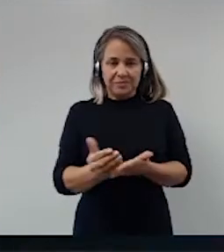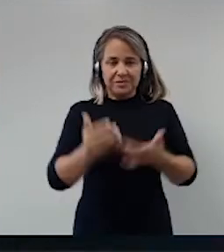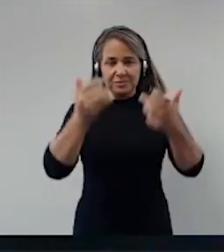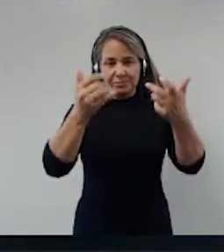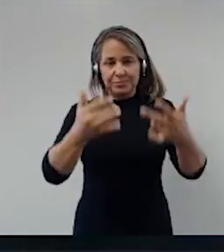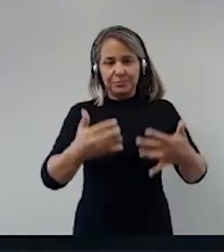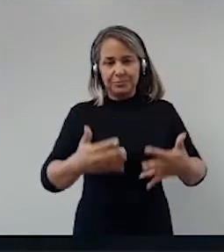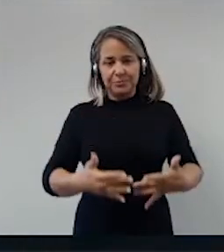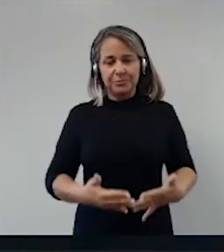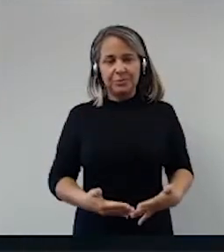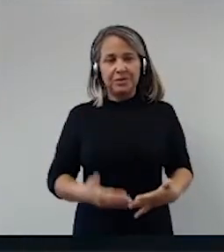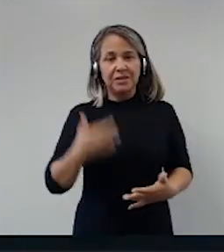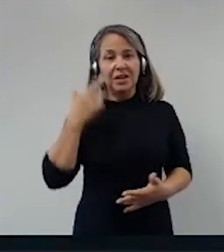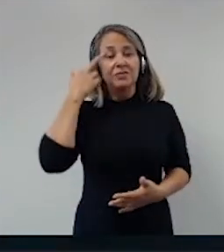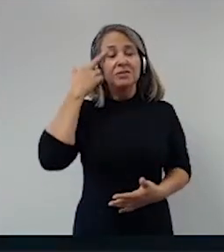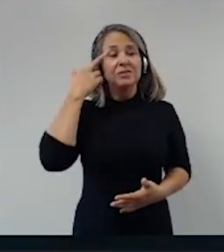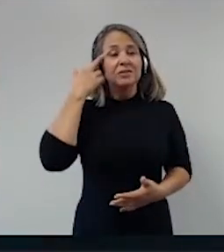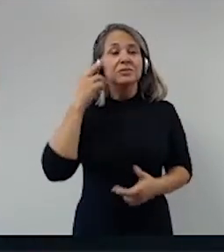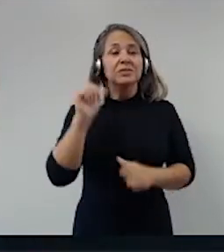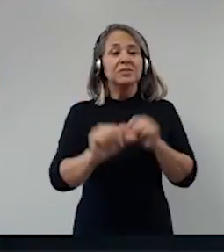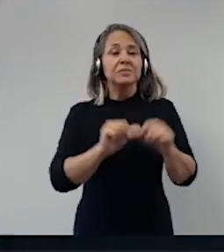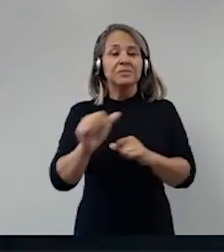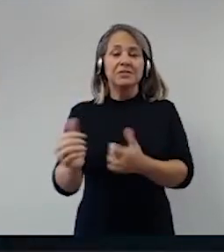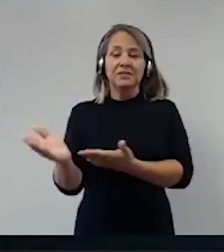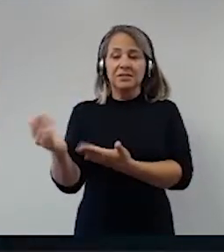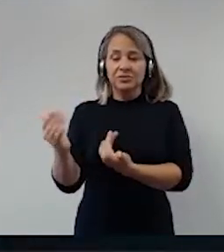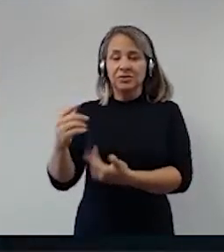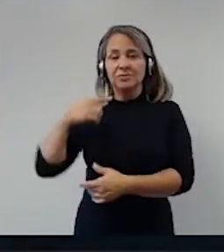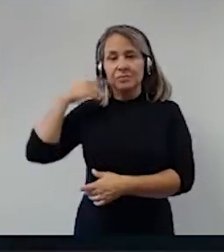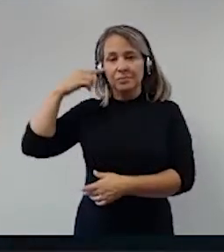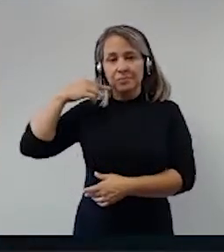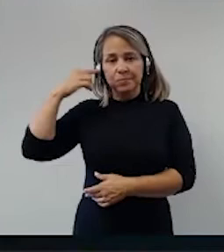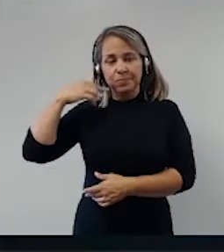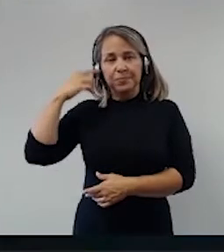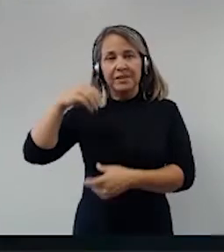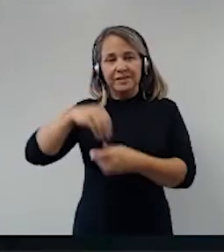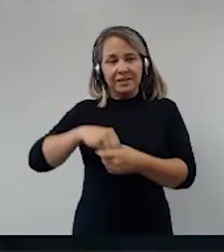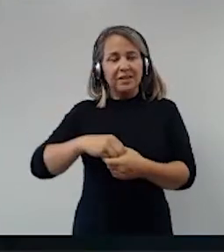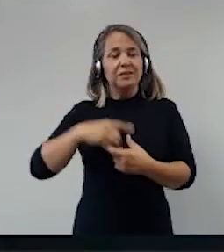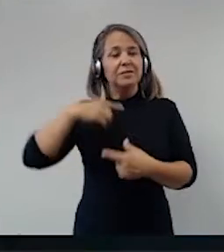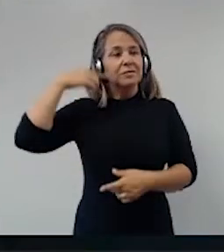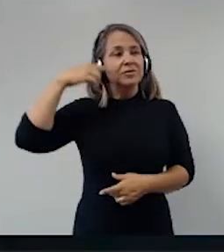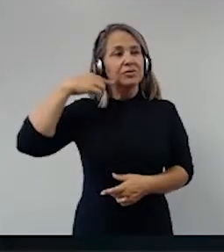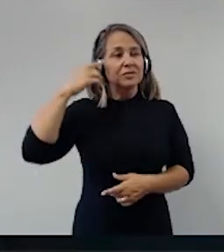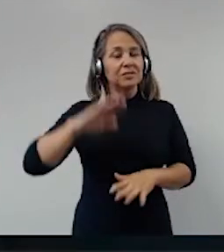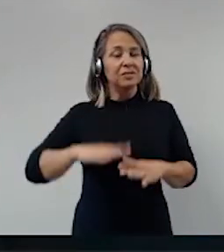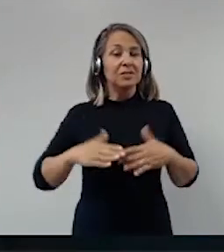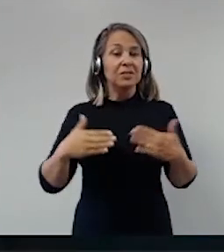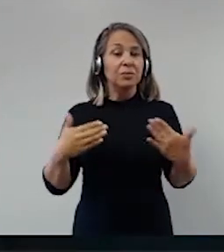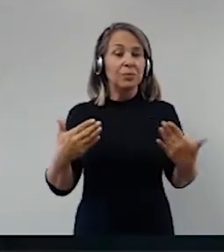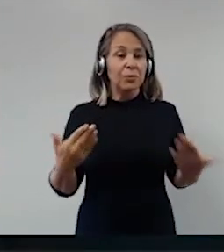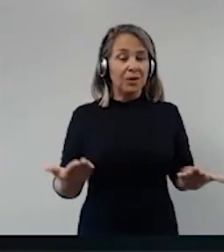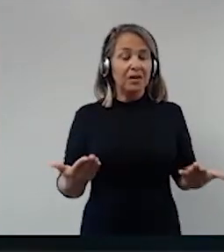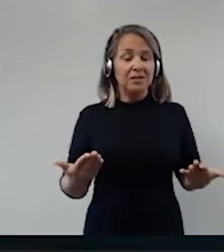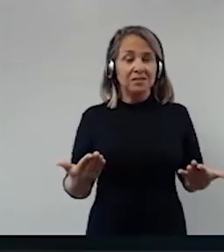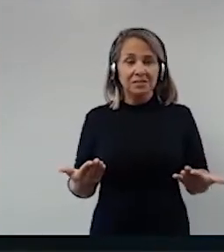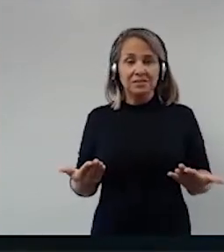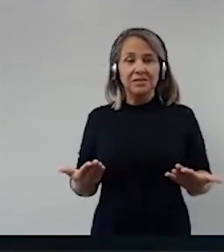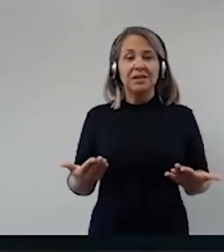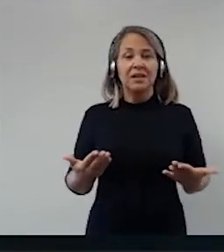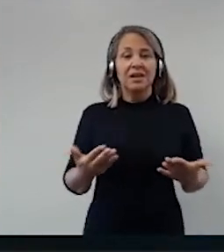nas reflexões do que está mudando da jovem advocacia, na advocacia, e quais são as grandes